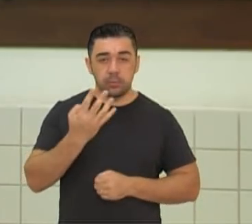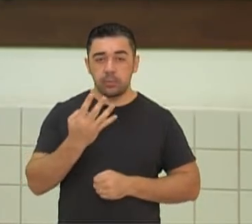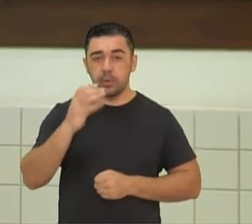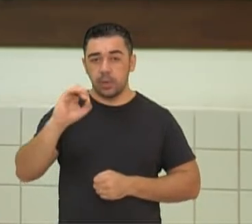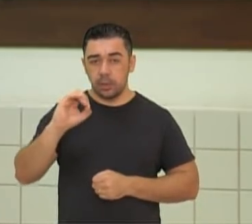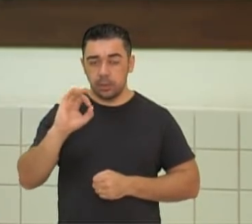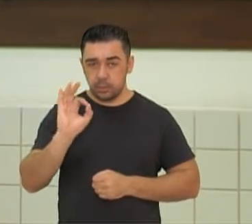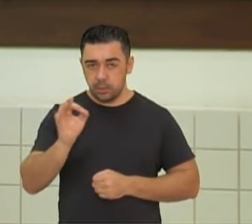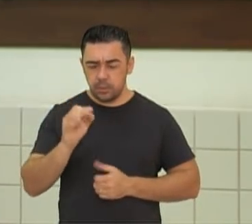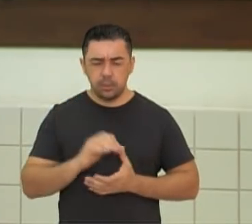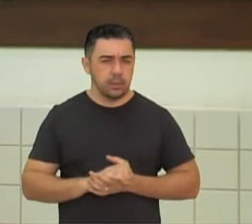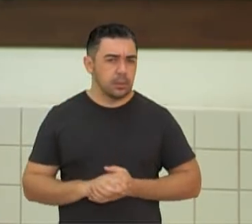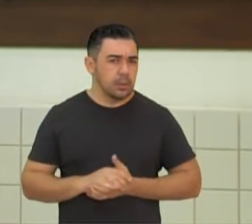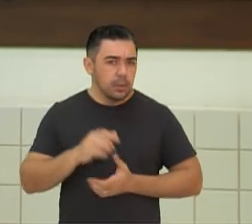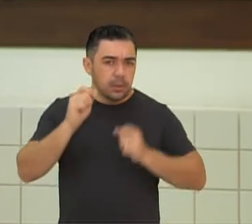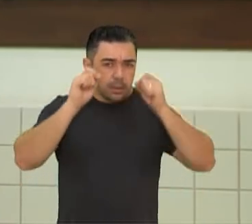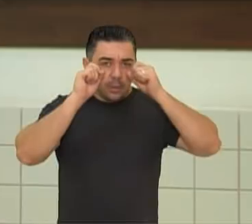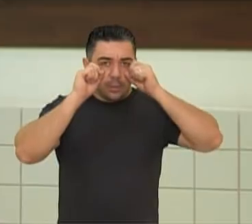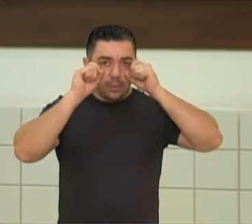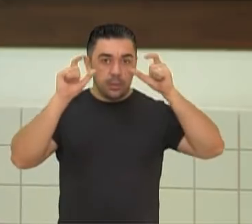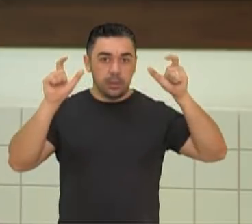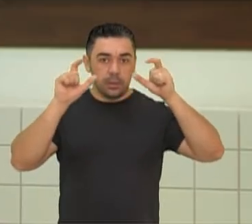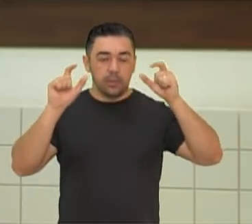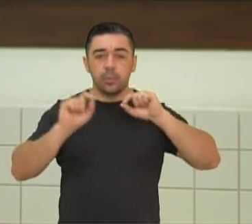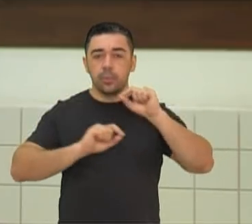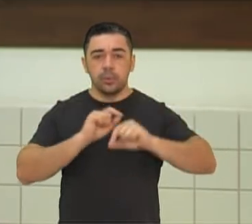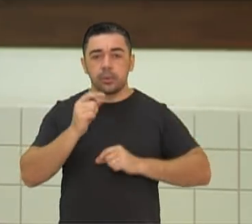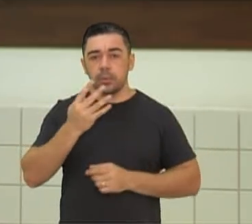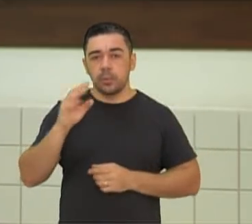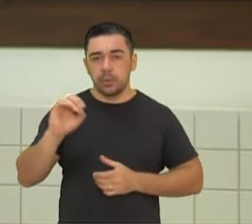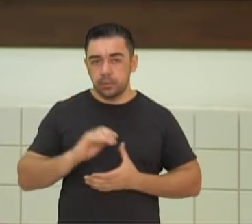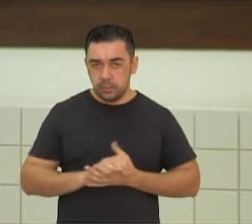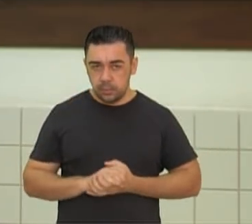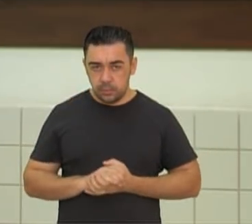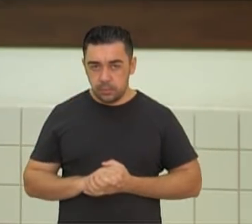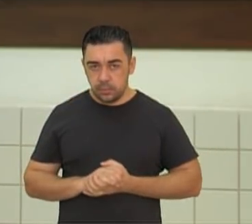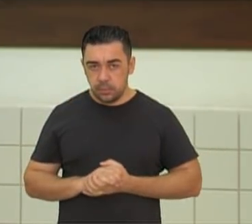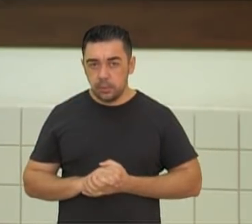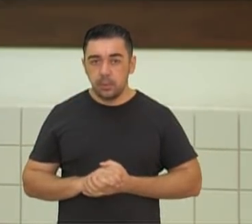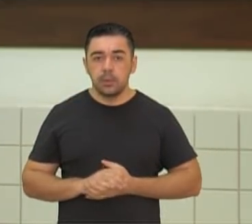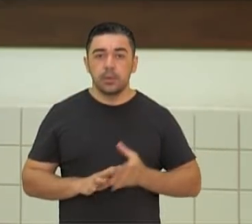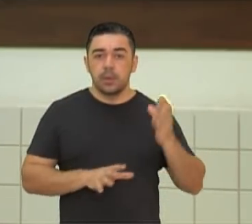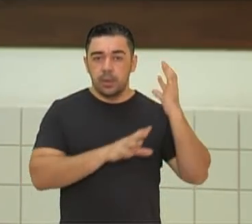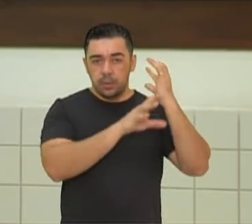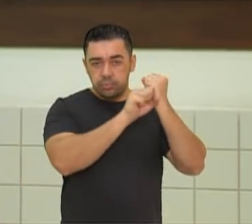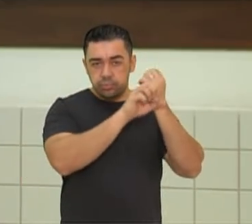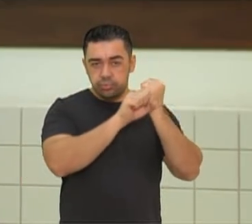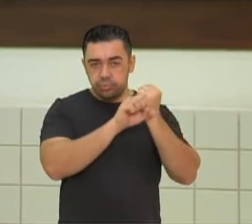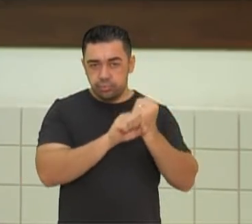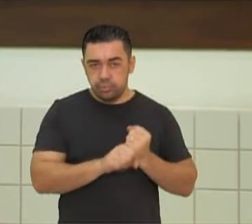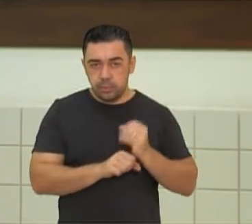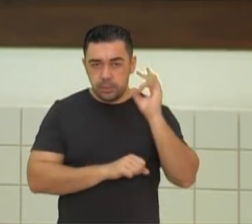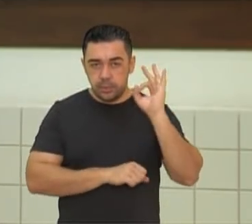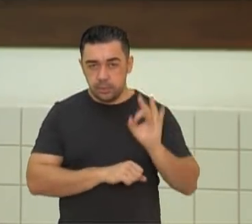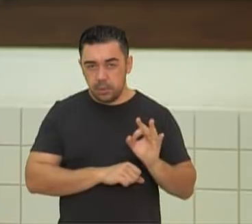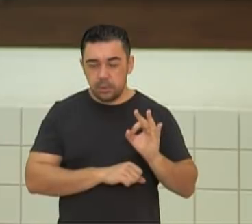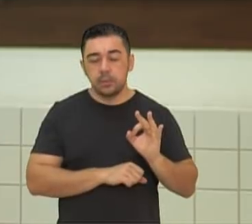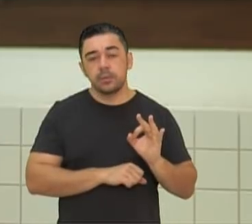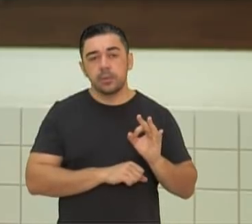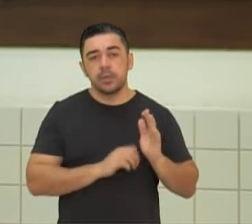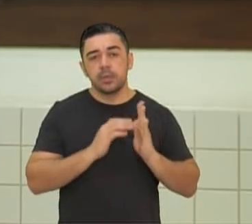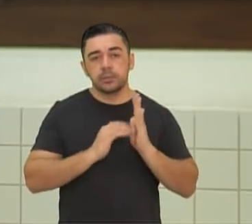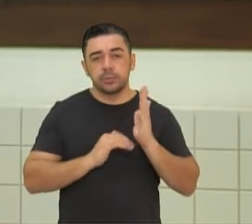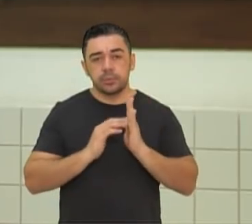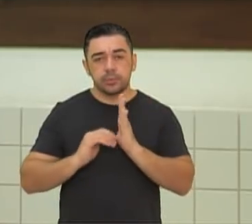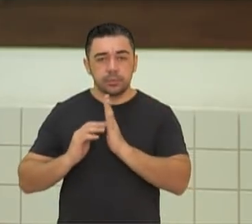40. Aqui você precisa pensar um pouquinho. O que é esse 40? É a soma de todos os acertos e o